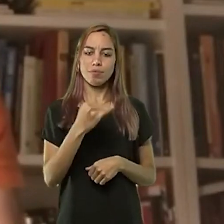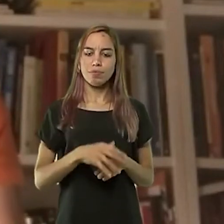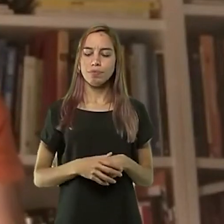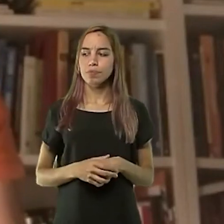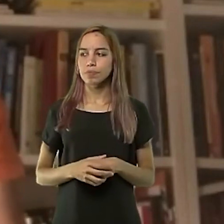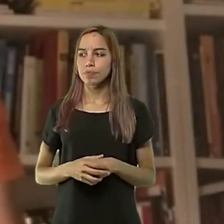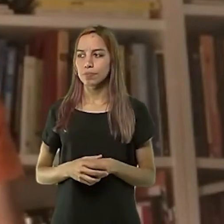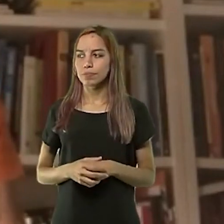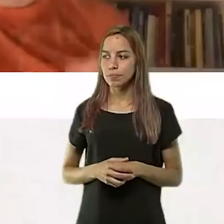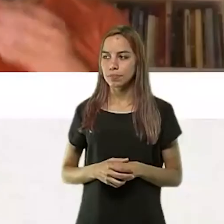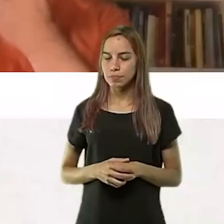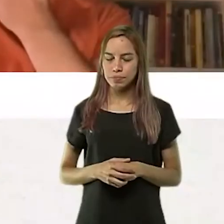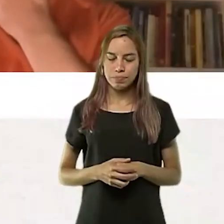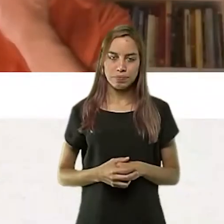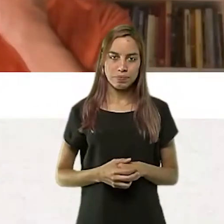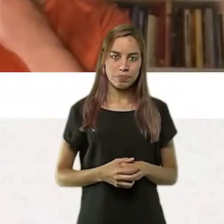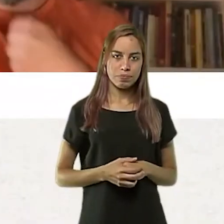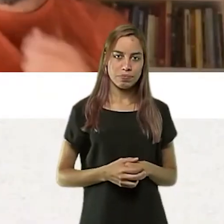tragédias também.